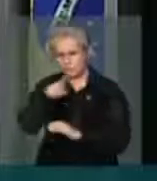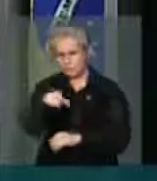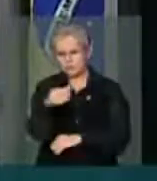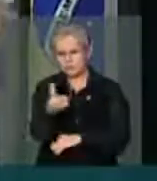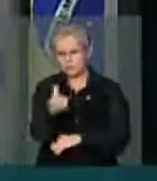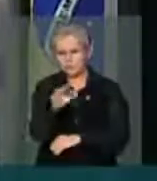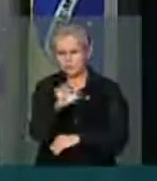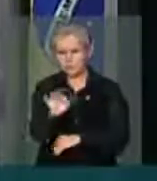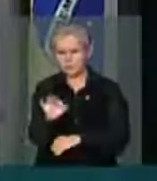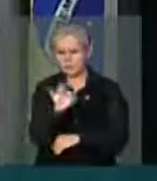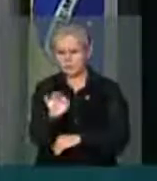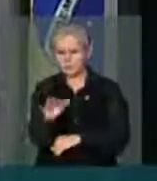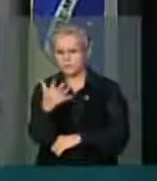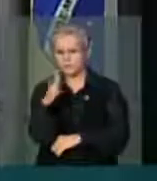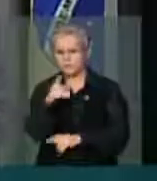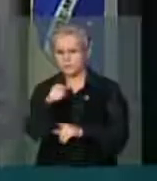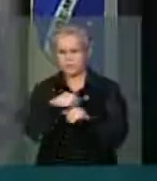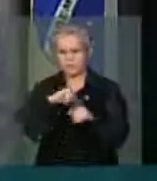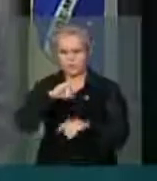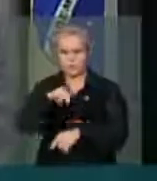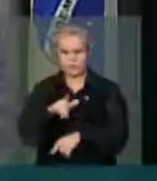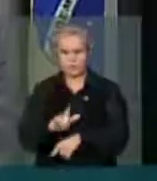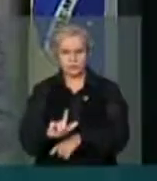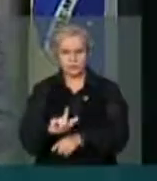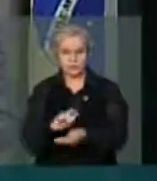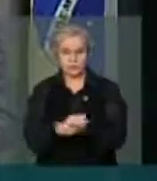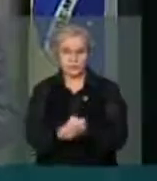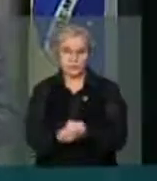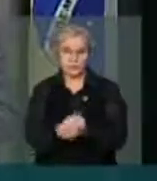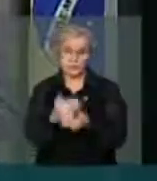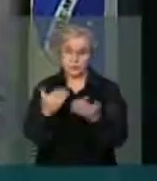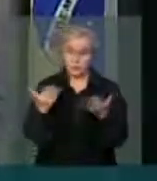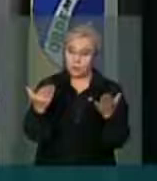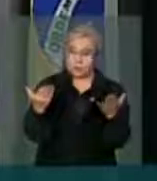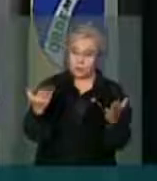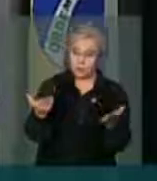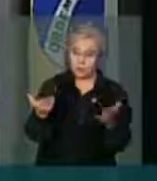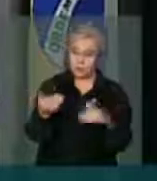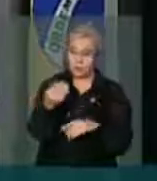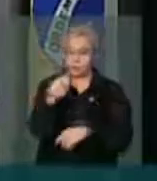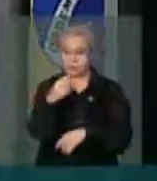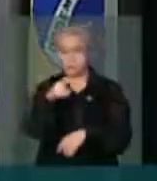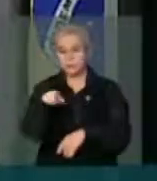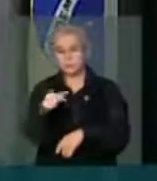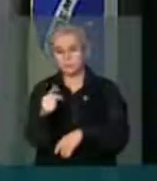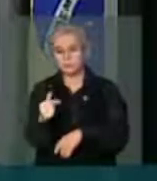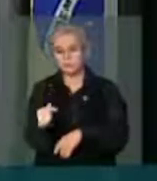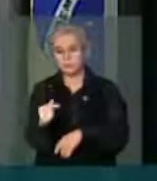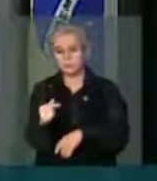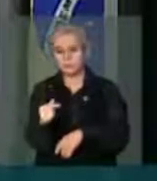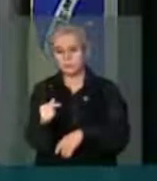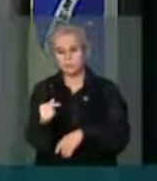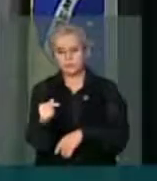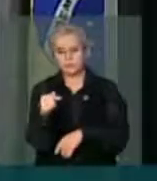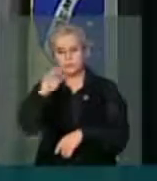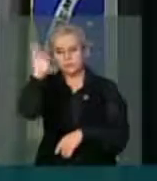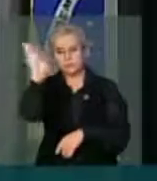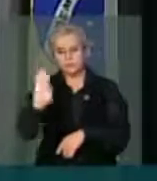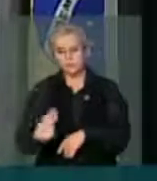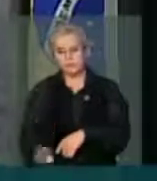5,6 ainda no mês de julho. Hoje, com 3,7, o Brasil